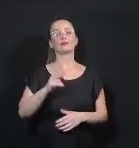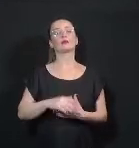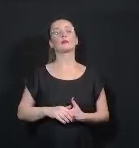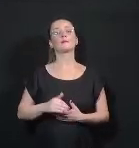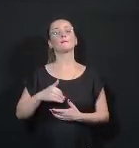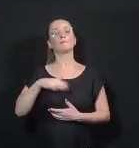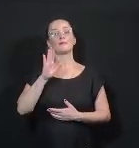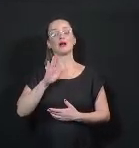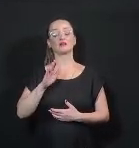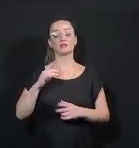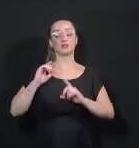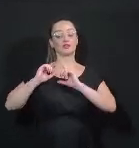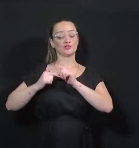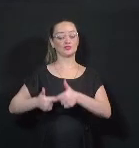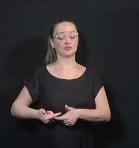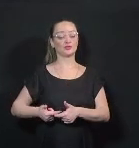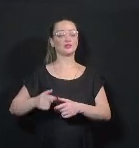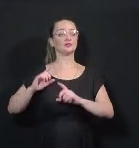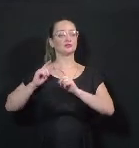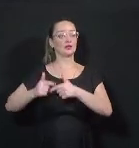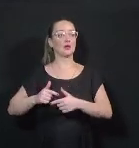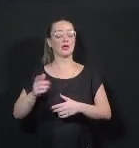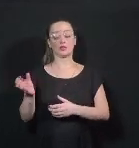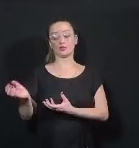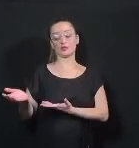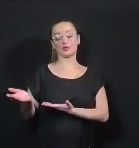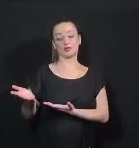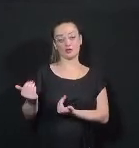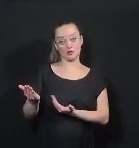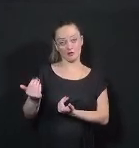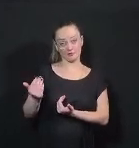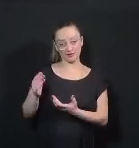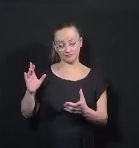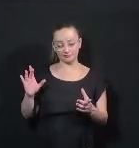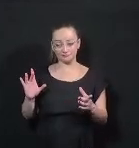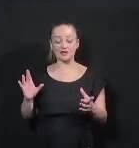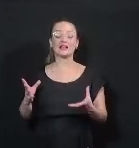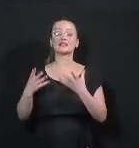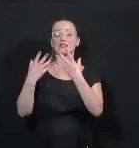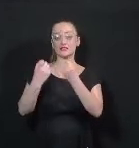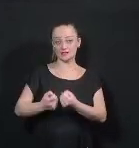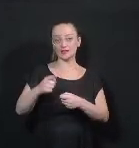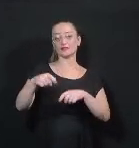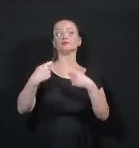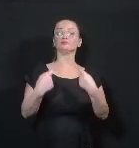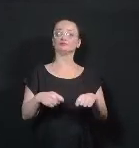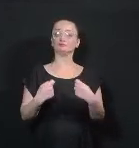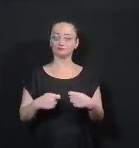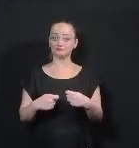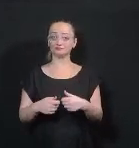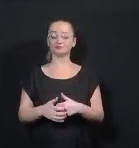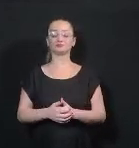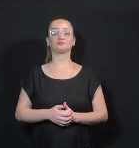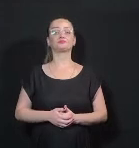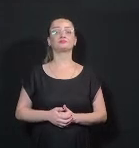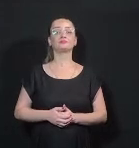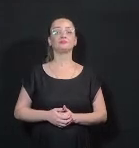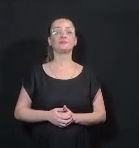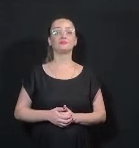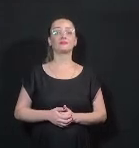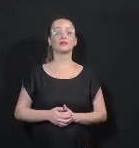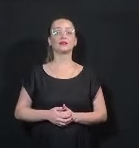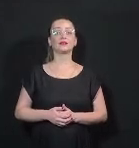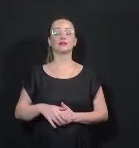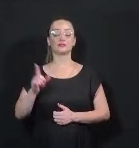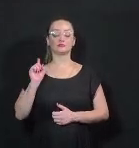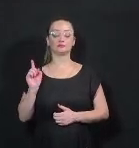cada vez mais as gerações mais novas abraçam essas demandas e estão se